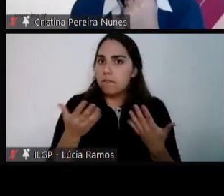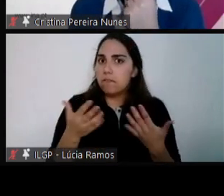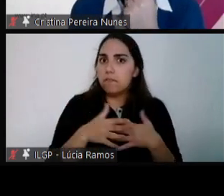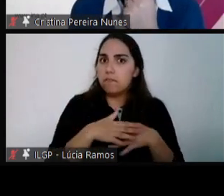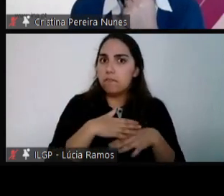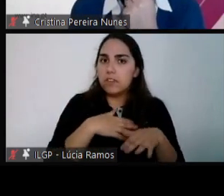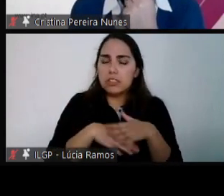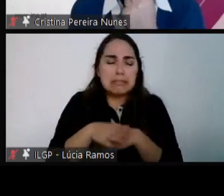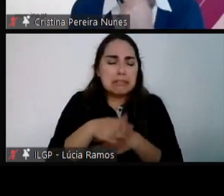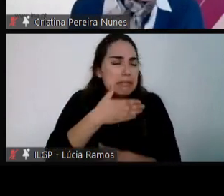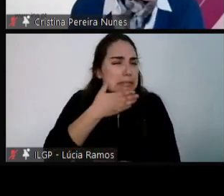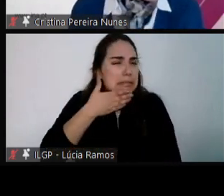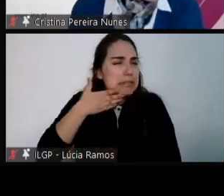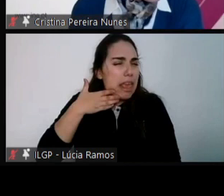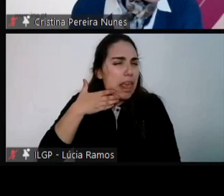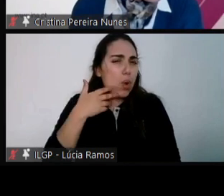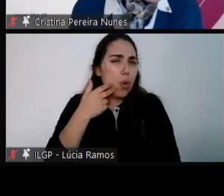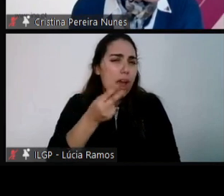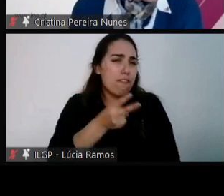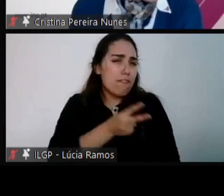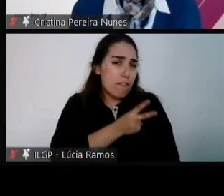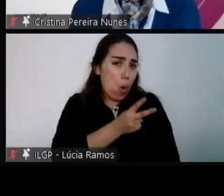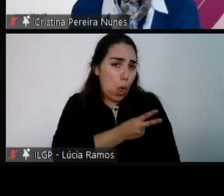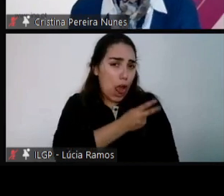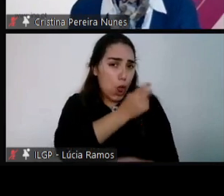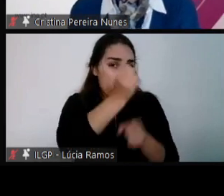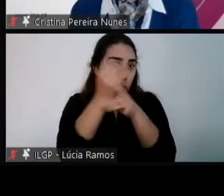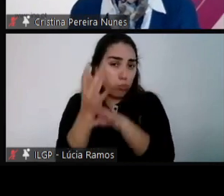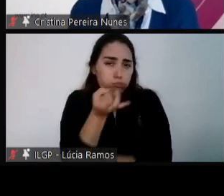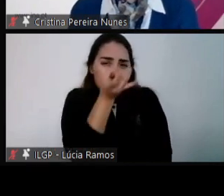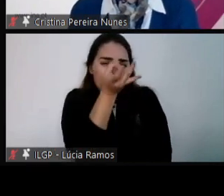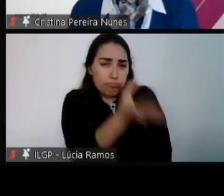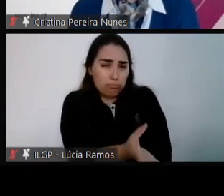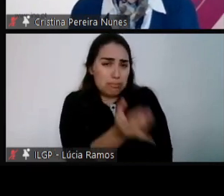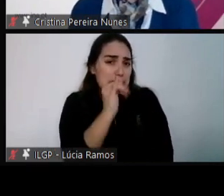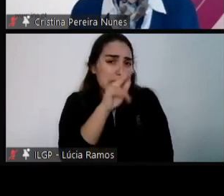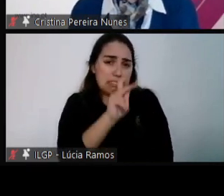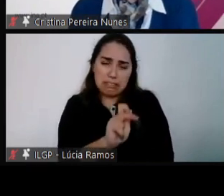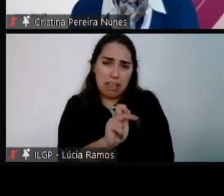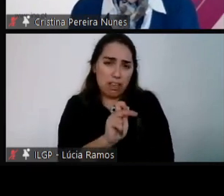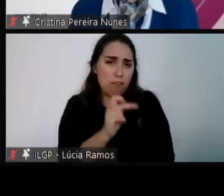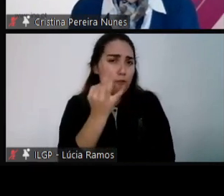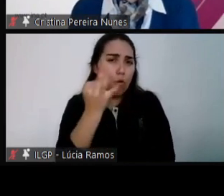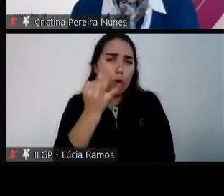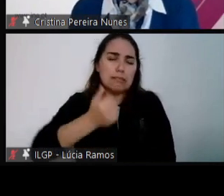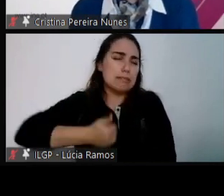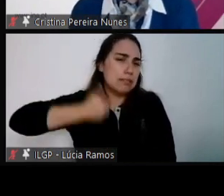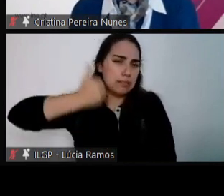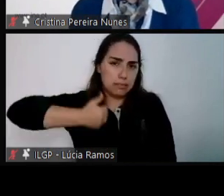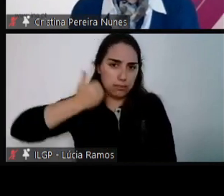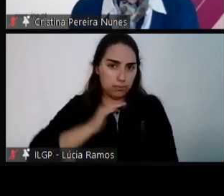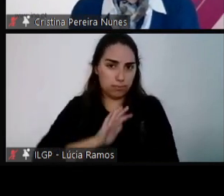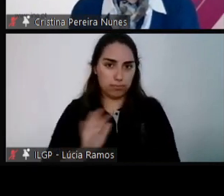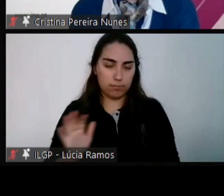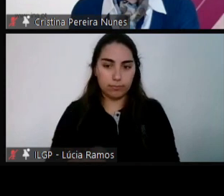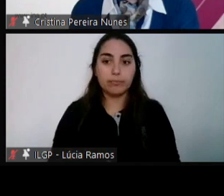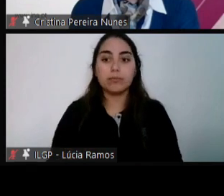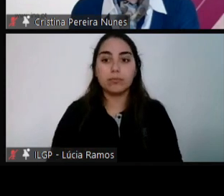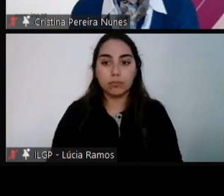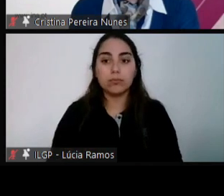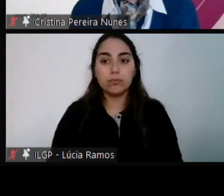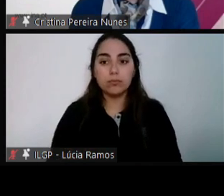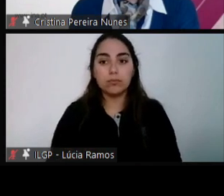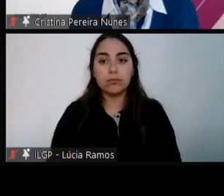muitas universidades a nível nacional. Eu estou a falar das universidades de referência nacional. Eu acho que fomos dos primeiros no INA a fazer um curso de